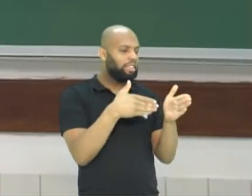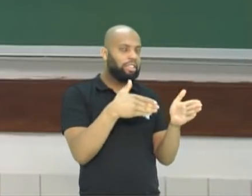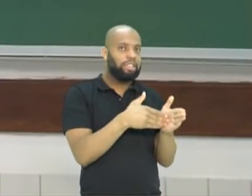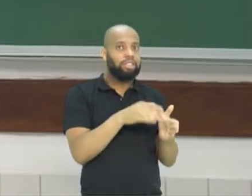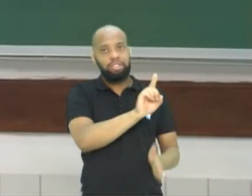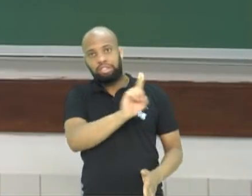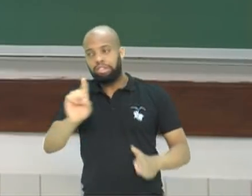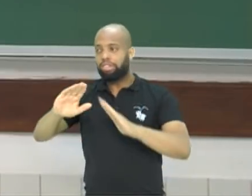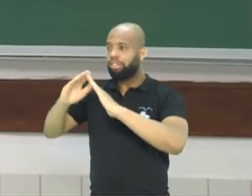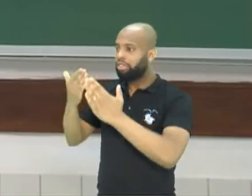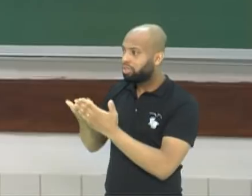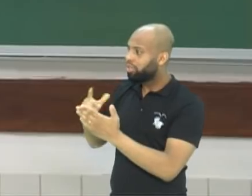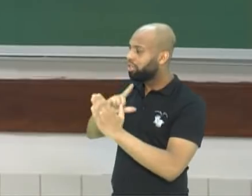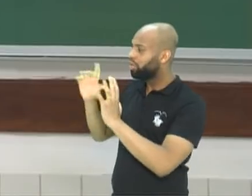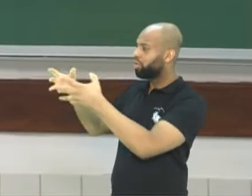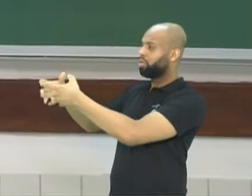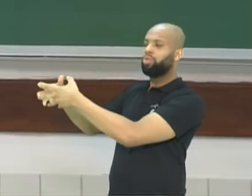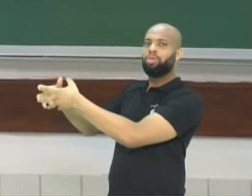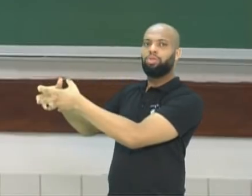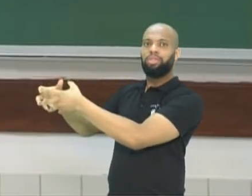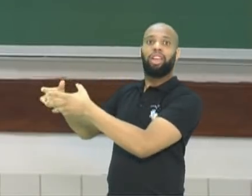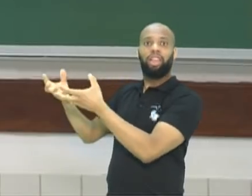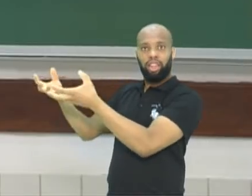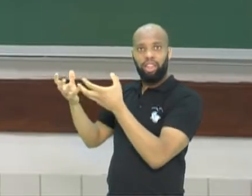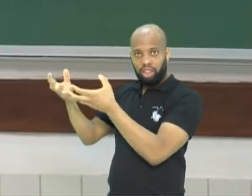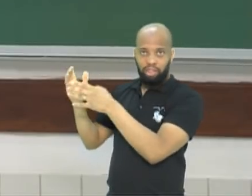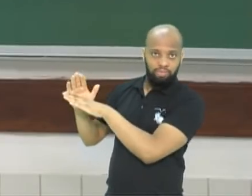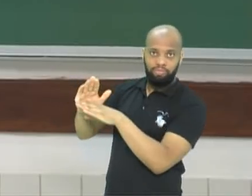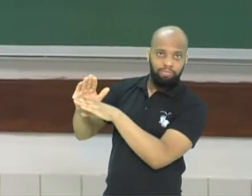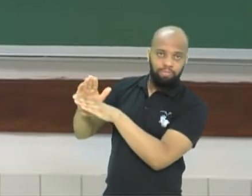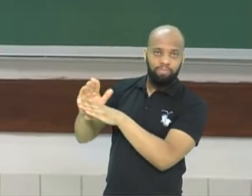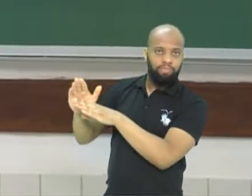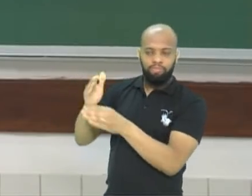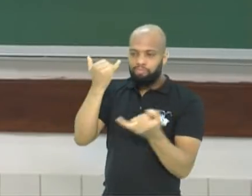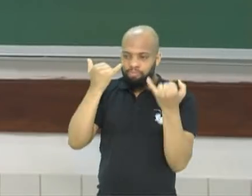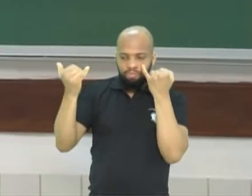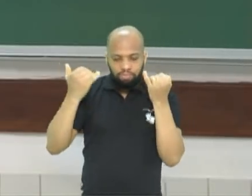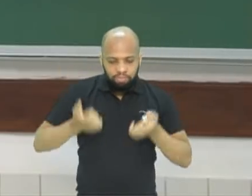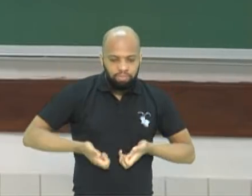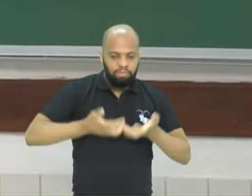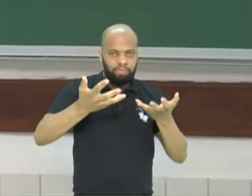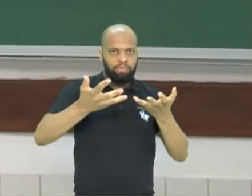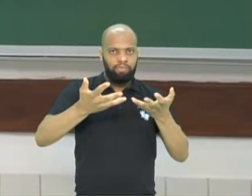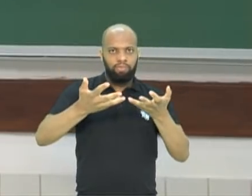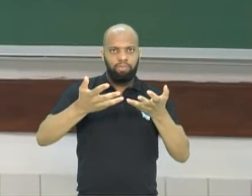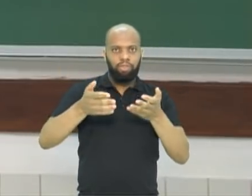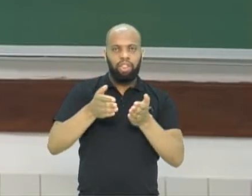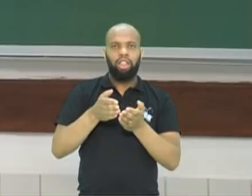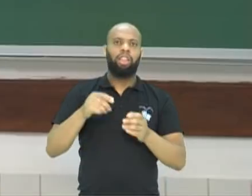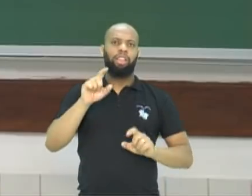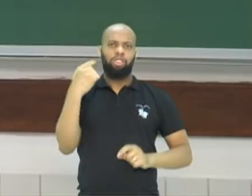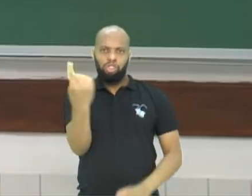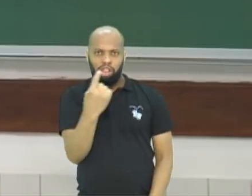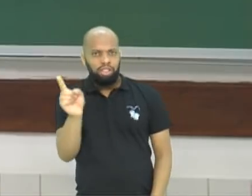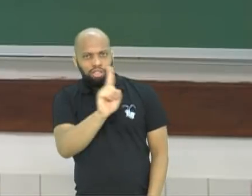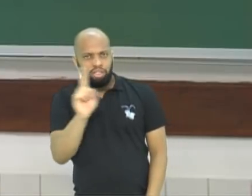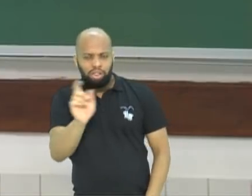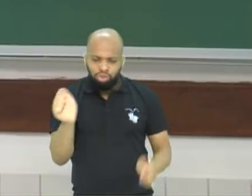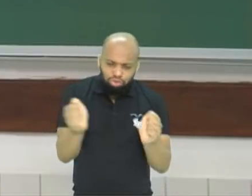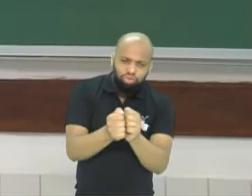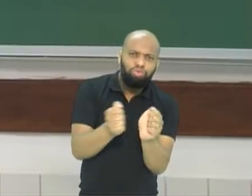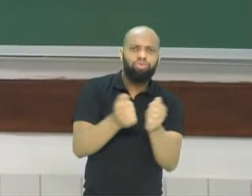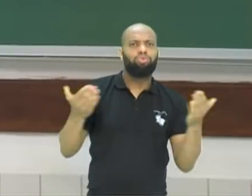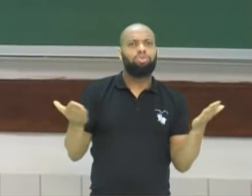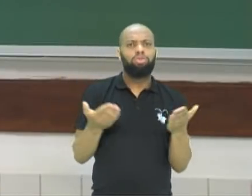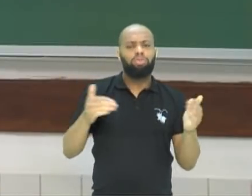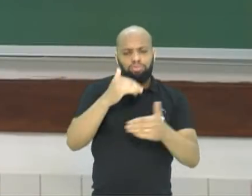tua escola tem uma equipe esperando você para te dar todas as informações. Não fique fora desse sistema, não fique fora